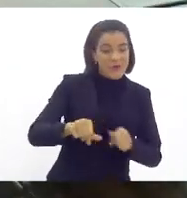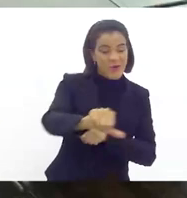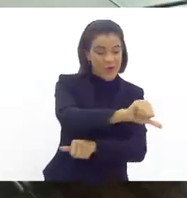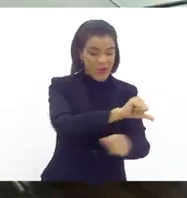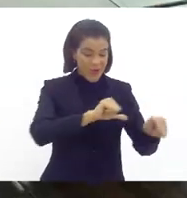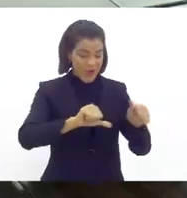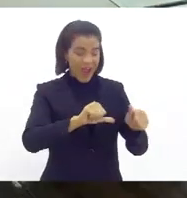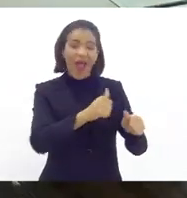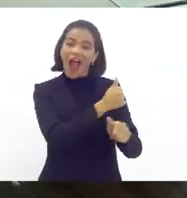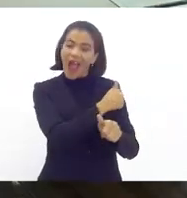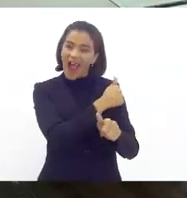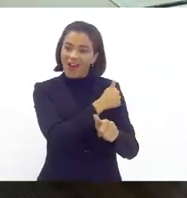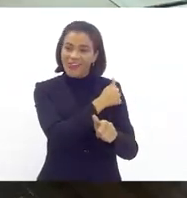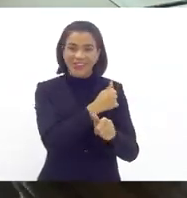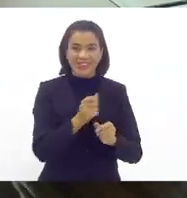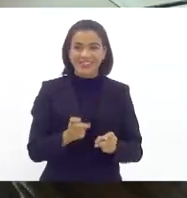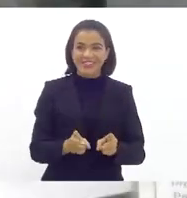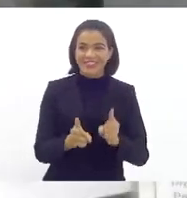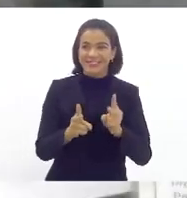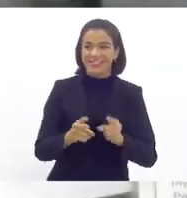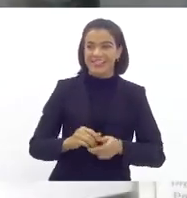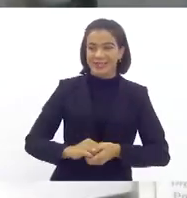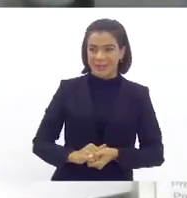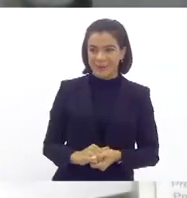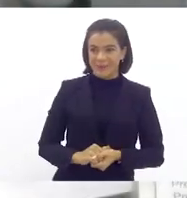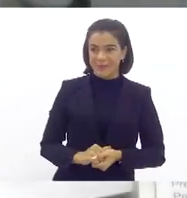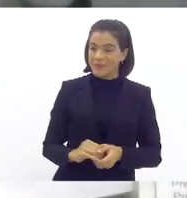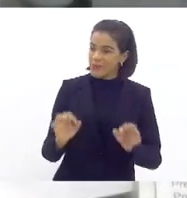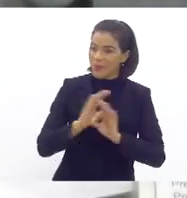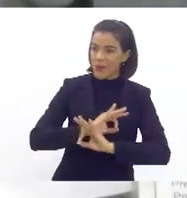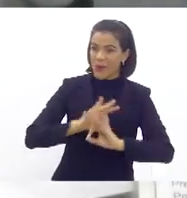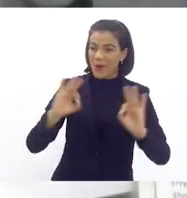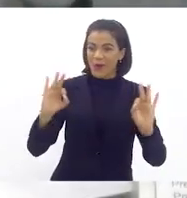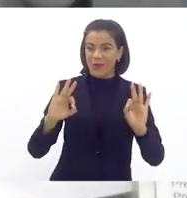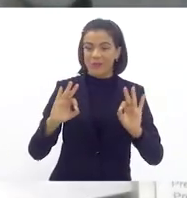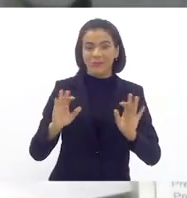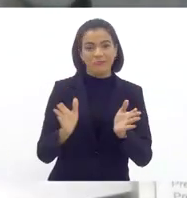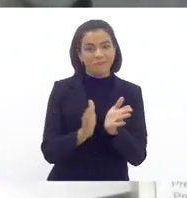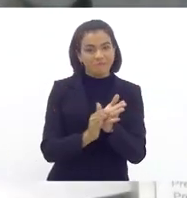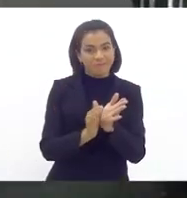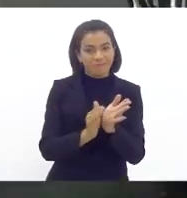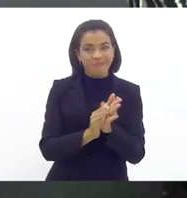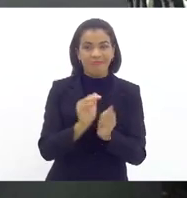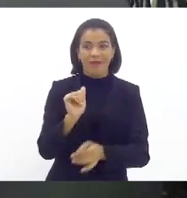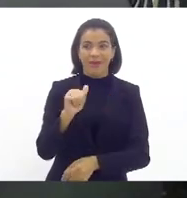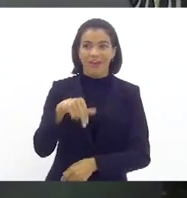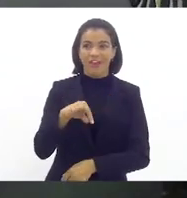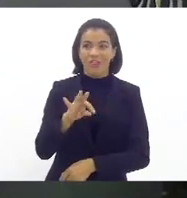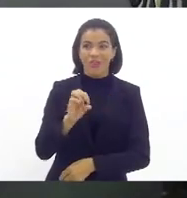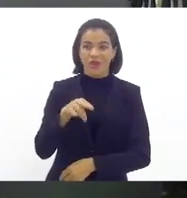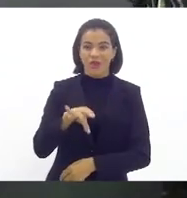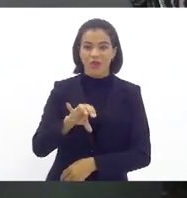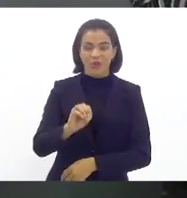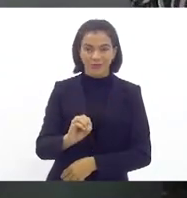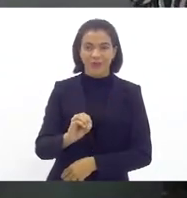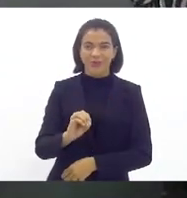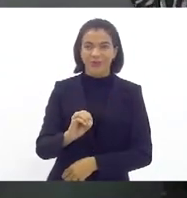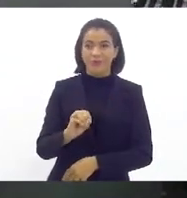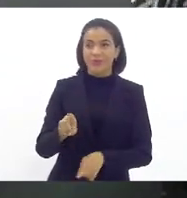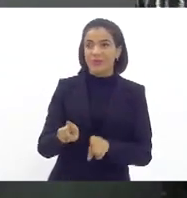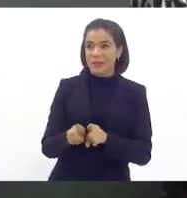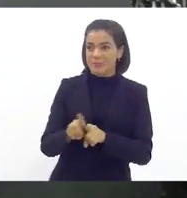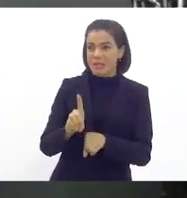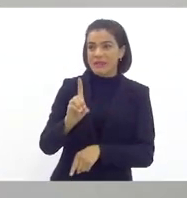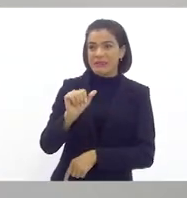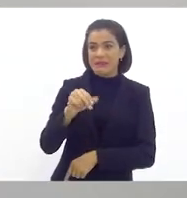Josemar. Então vai você agora. Ótimo, vamos que vamos. Saudar aí também o Antônio, que está aí com a gente. A Daniela nós já